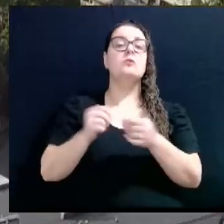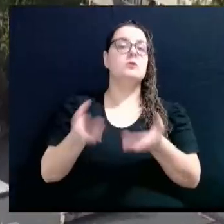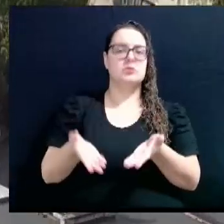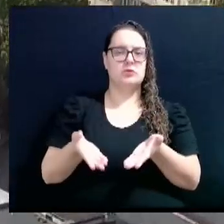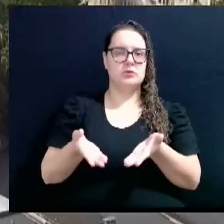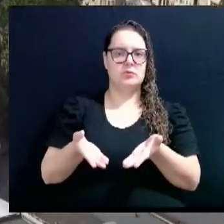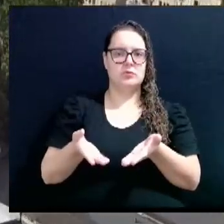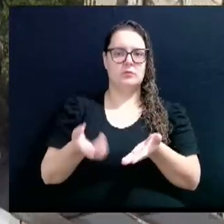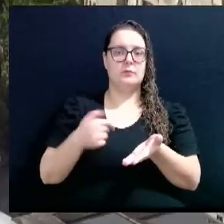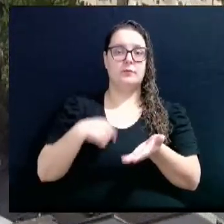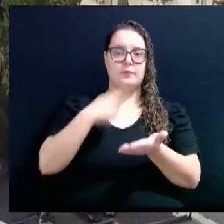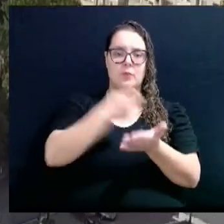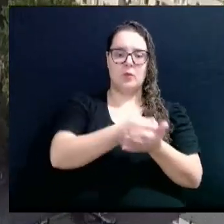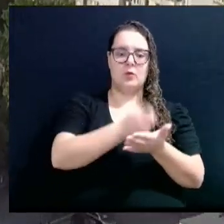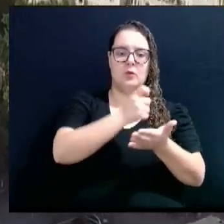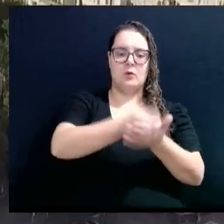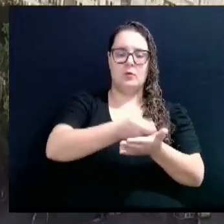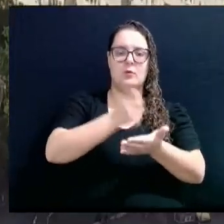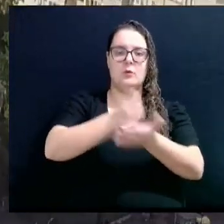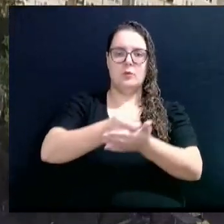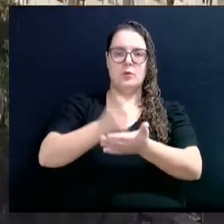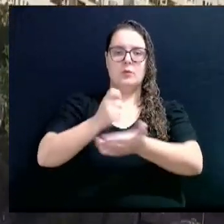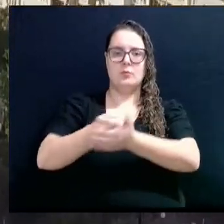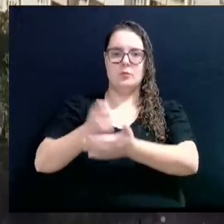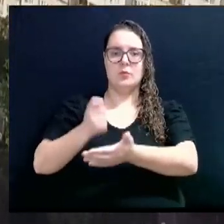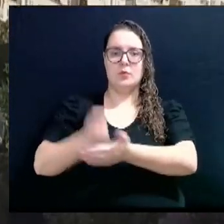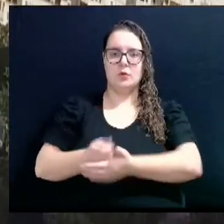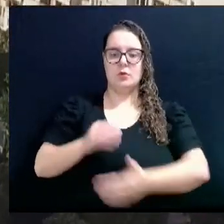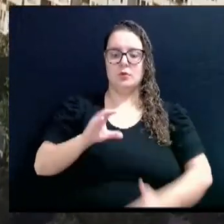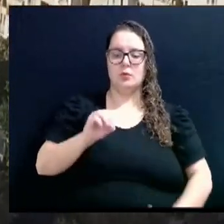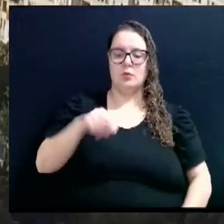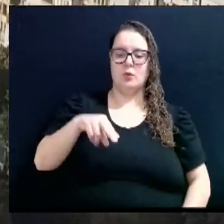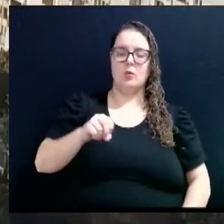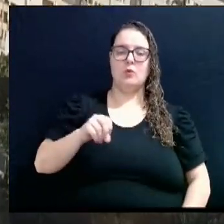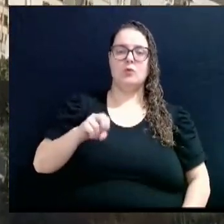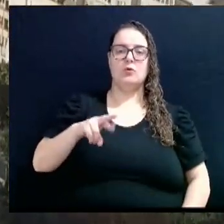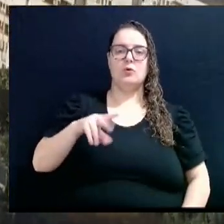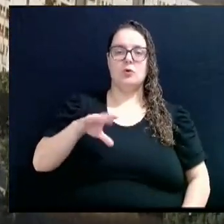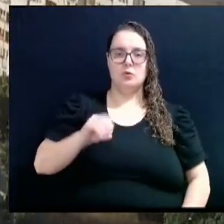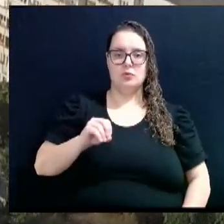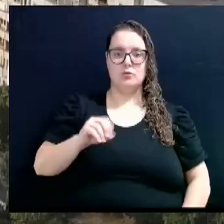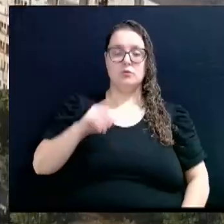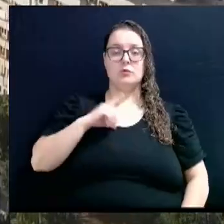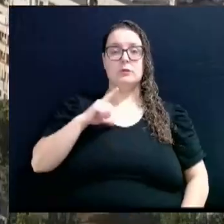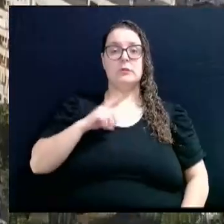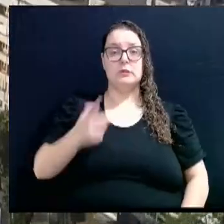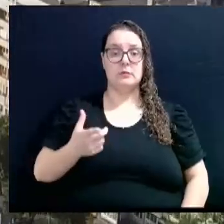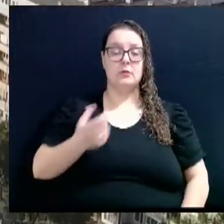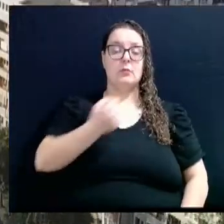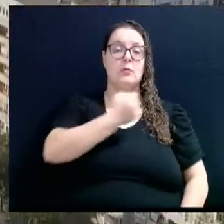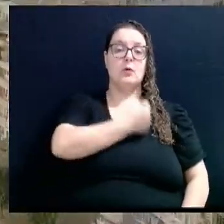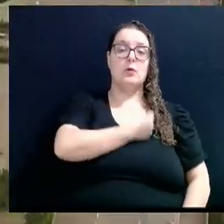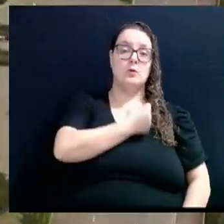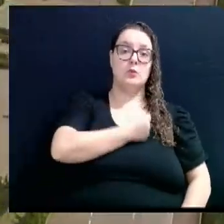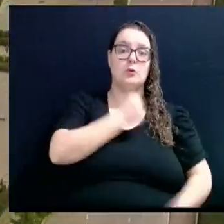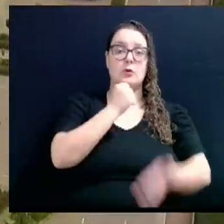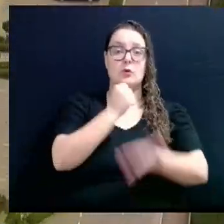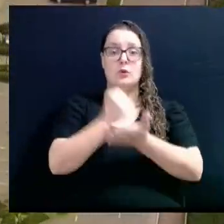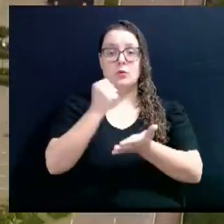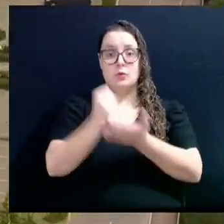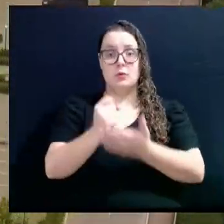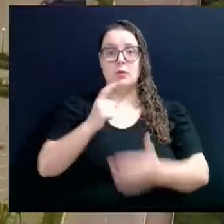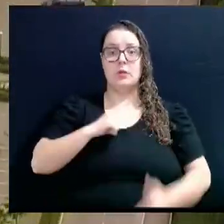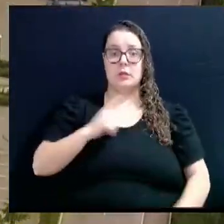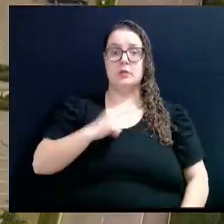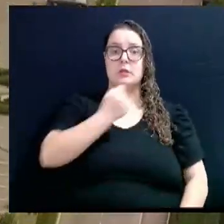pagando parcelas. No consórcio imobiliário, você tem a contemplação pelo número do seu contrato, que tem a numeração ali